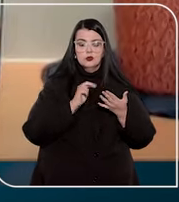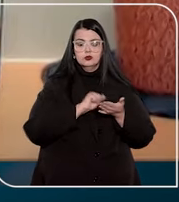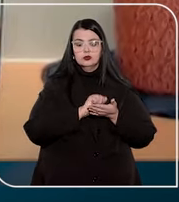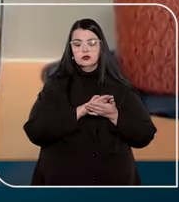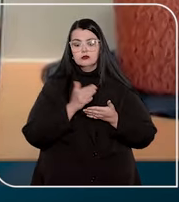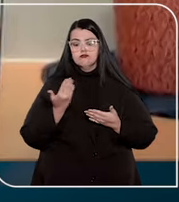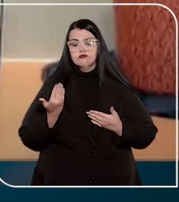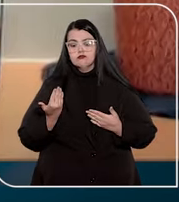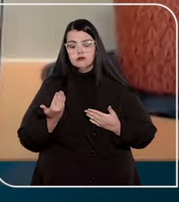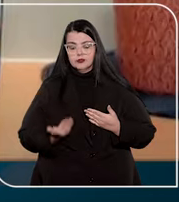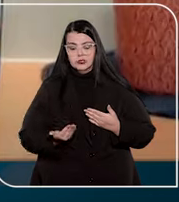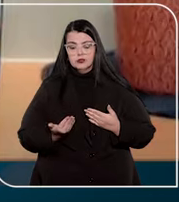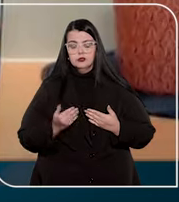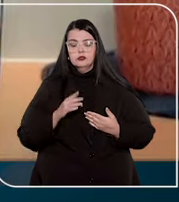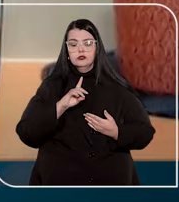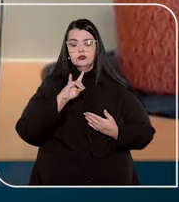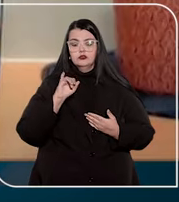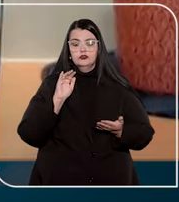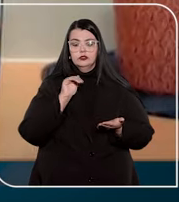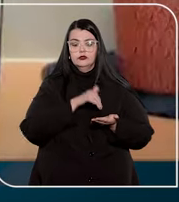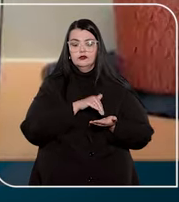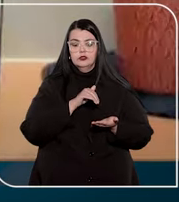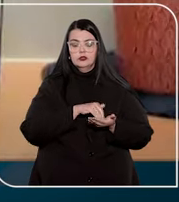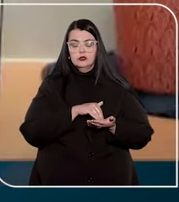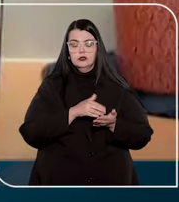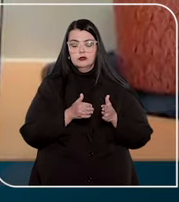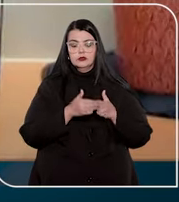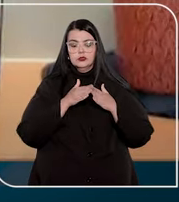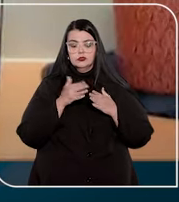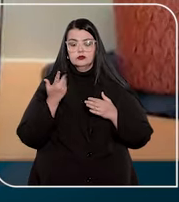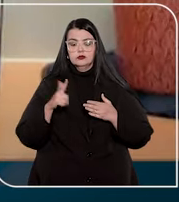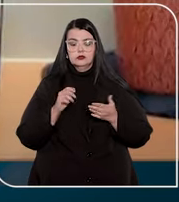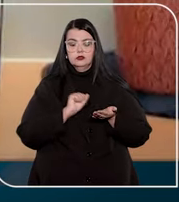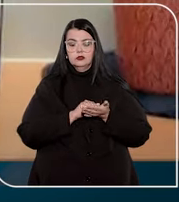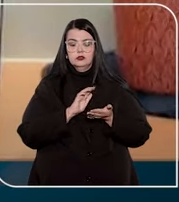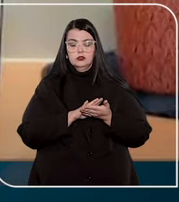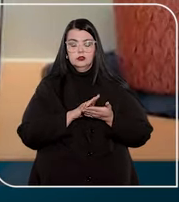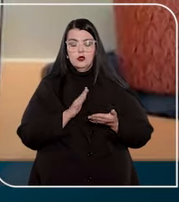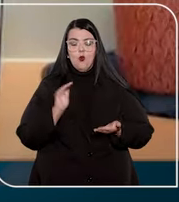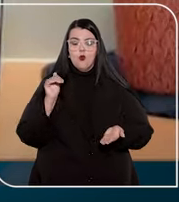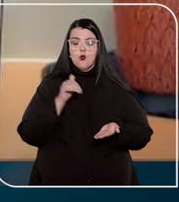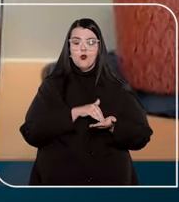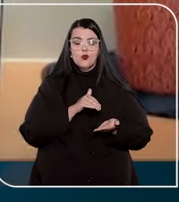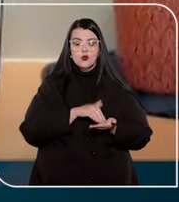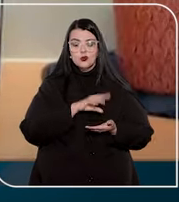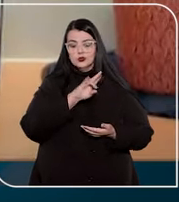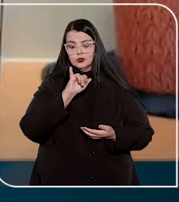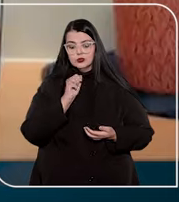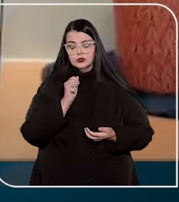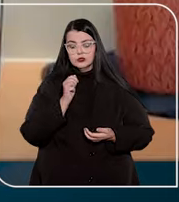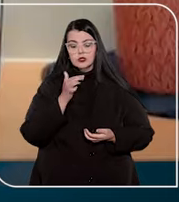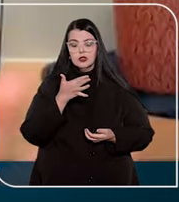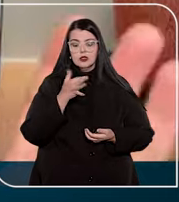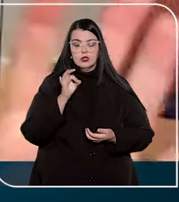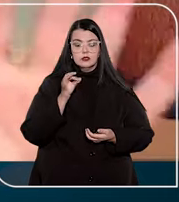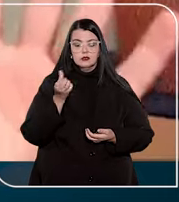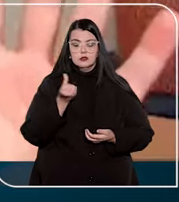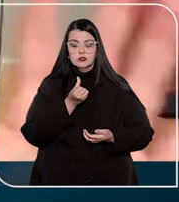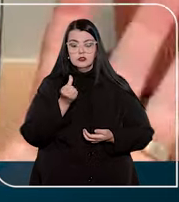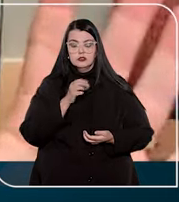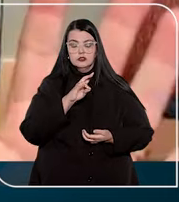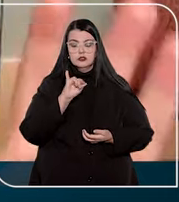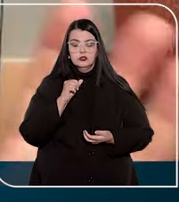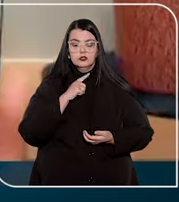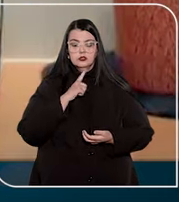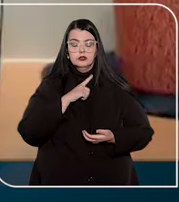ser o meu dia final para interpor recurso. Porque se não interpor nesse último dia, no 16º dia